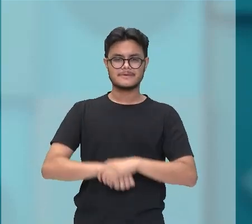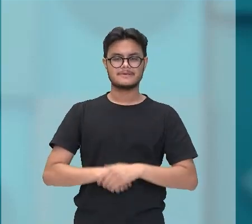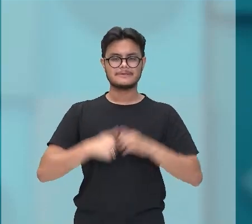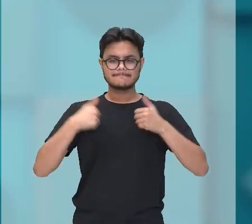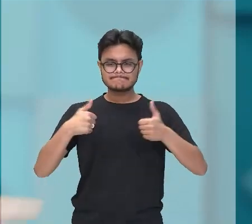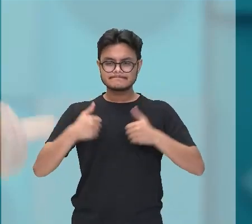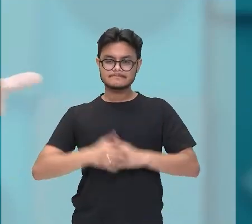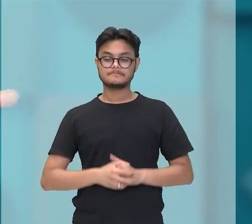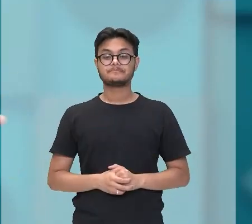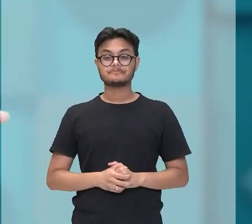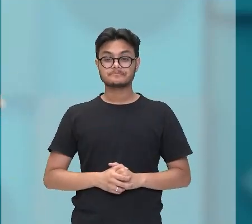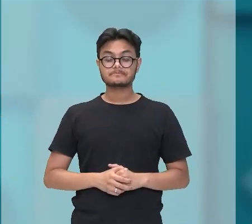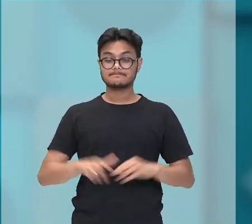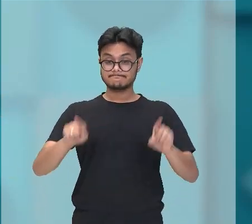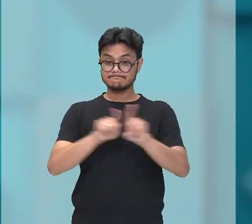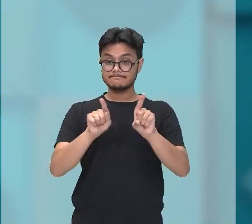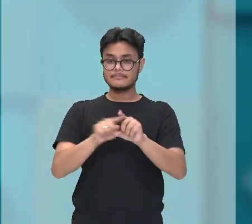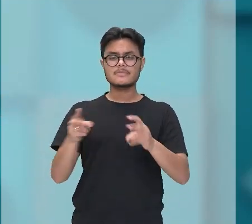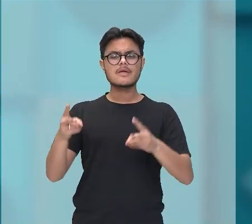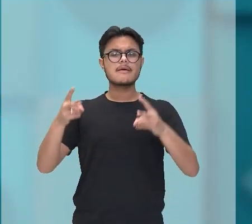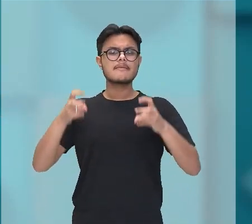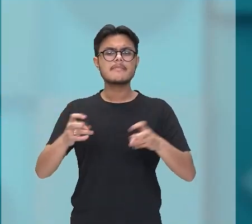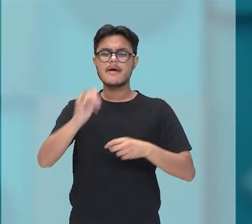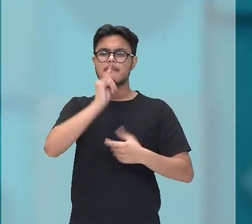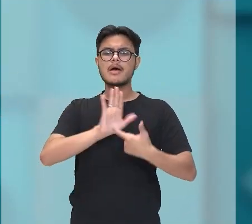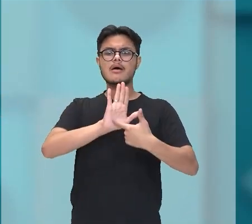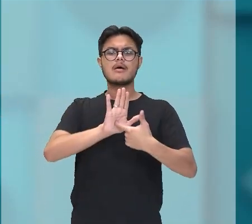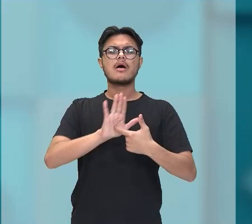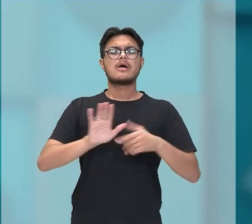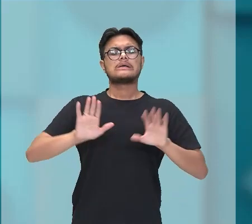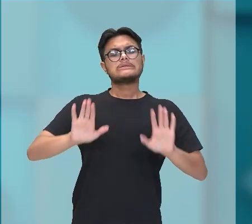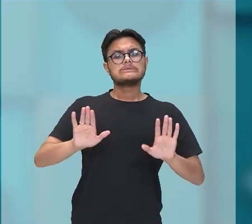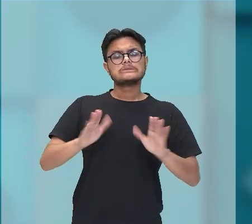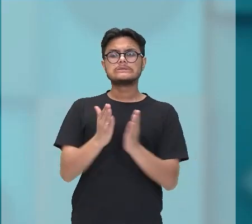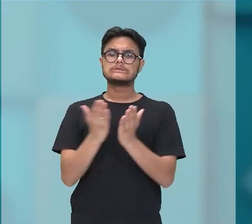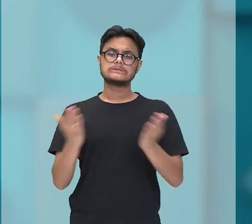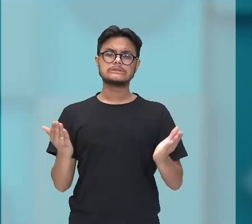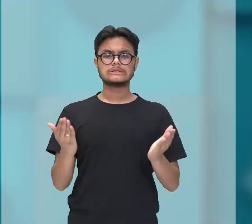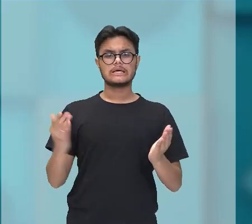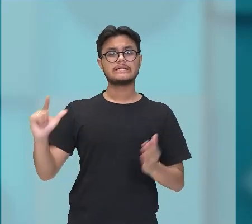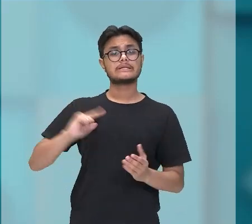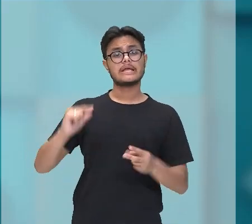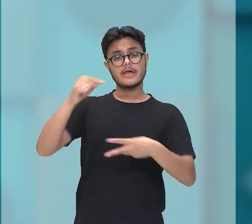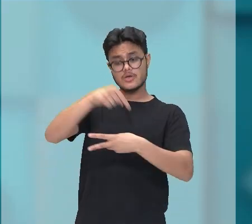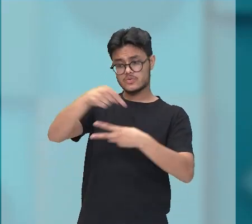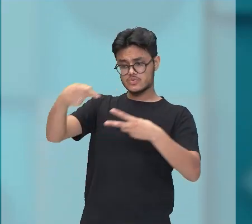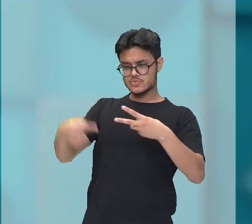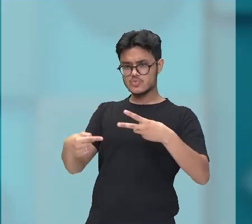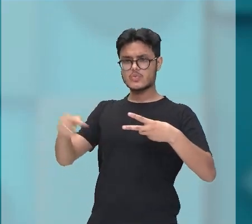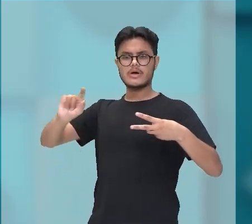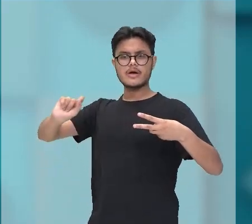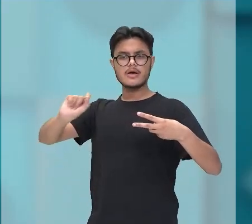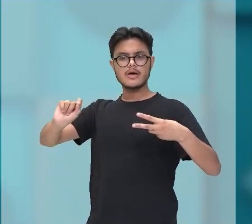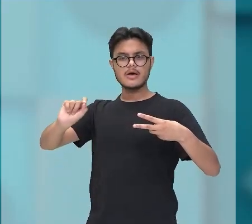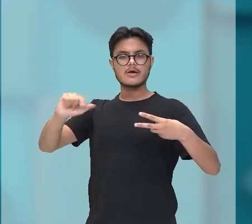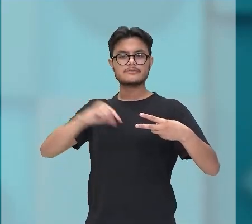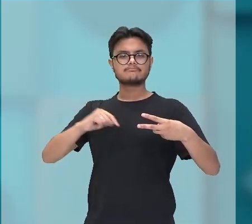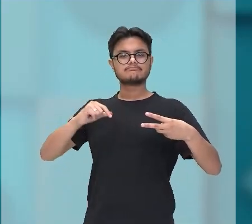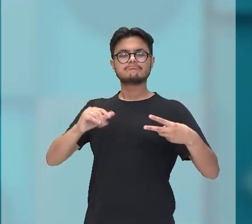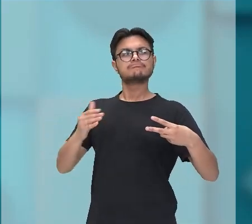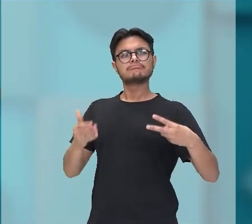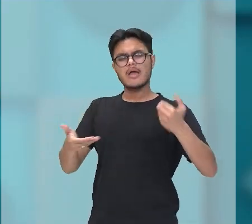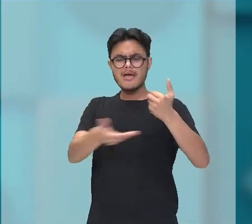evidenciados. E aí, após observar este exemplo, nós podemos afirmar então que existem 2 formas, vamos dizer assim,